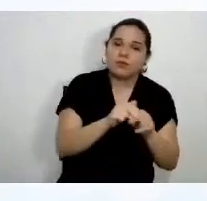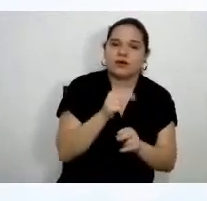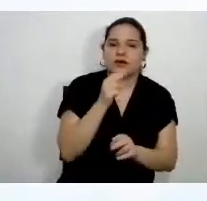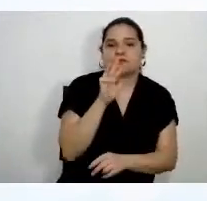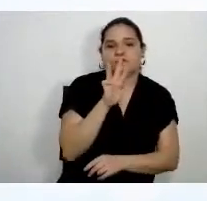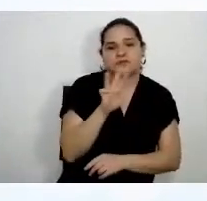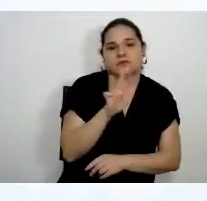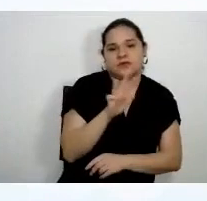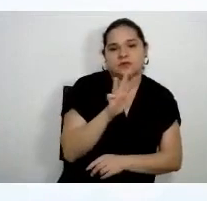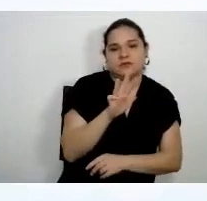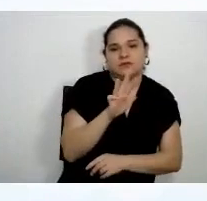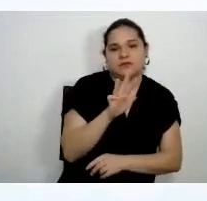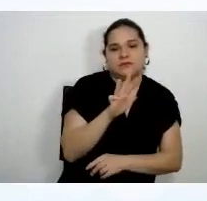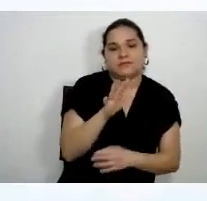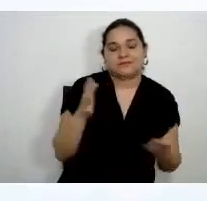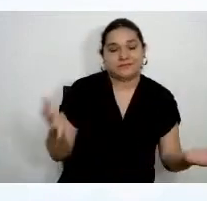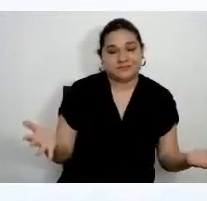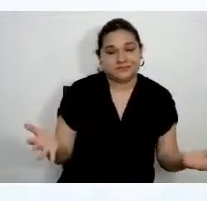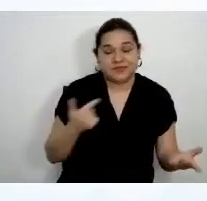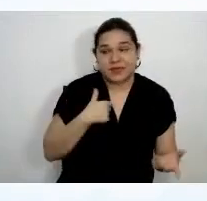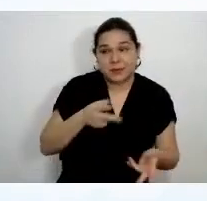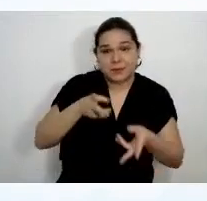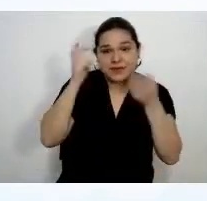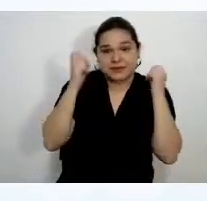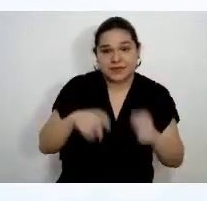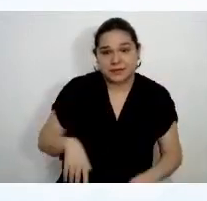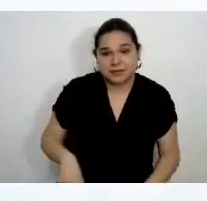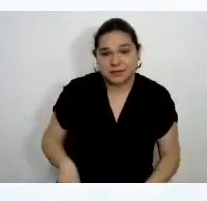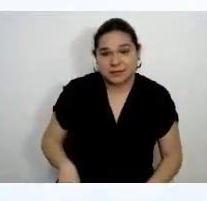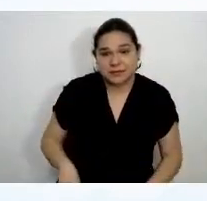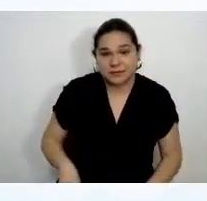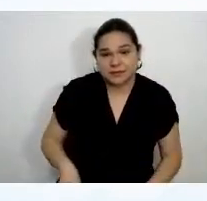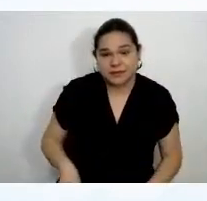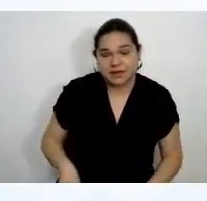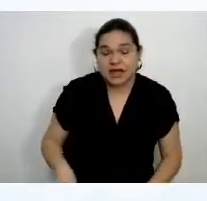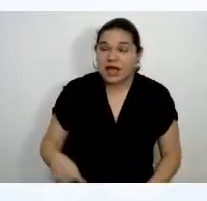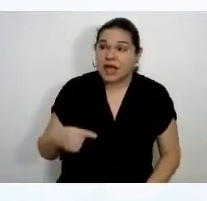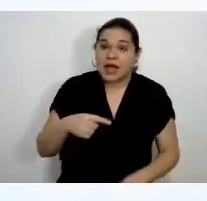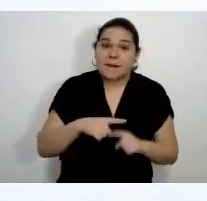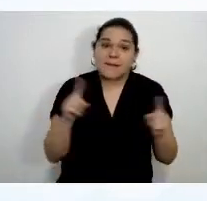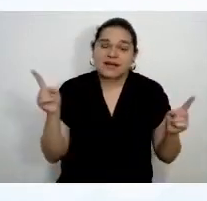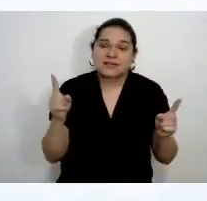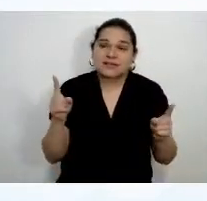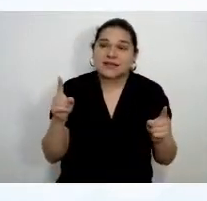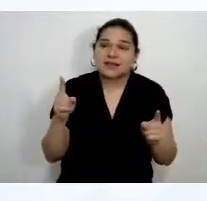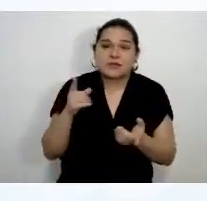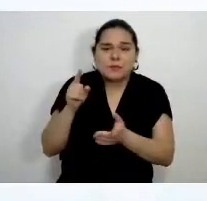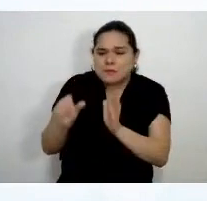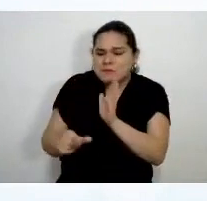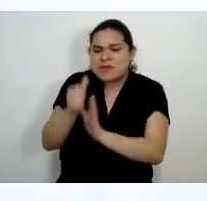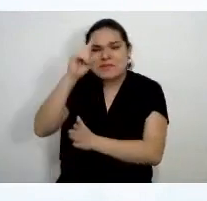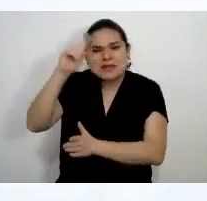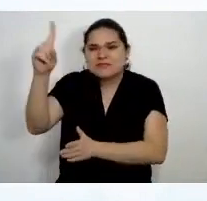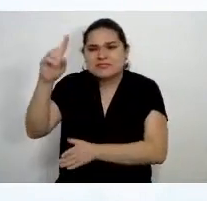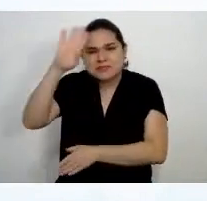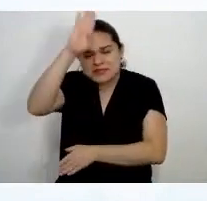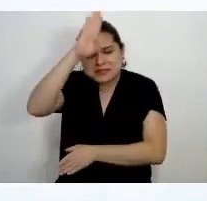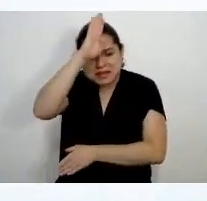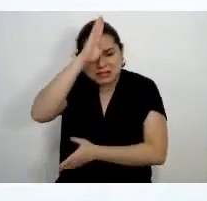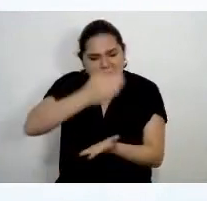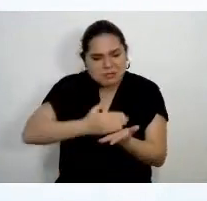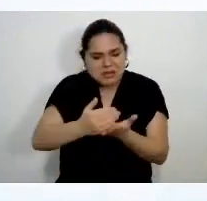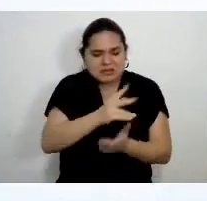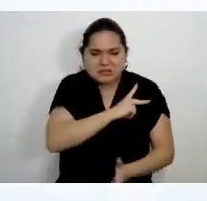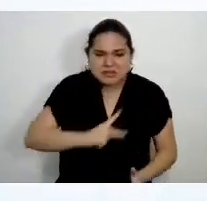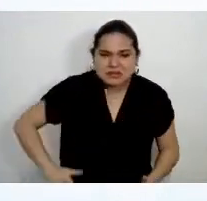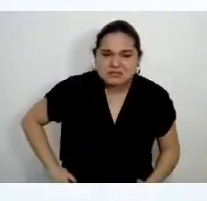por exemplo. Mas desde o primeiro dia, a única coisa que ele faz é pensar na reeleição, ou seja,